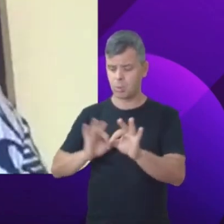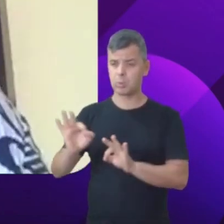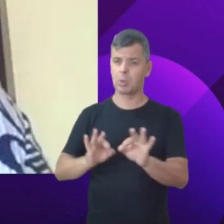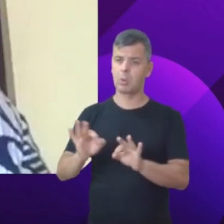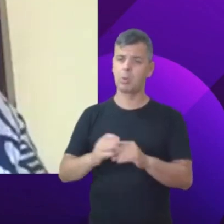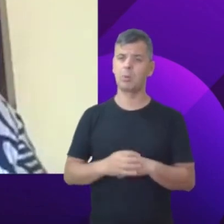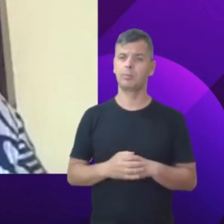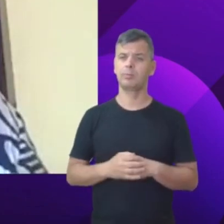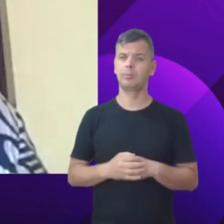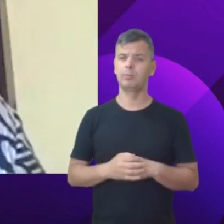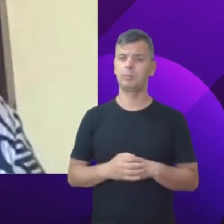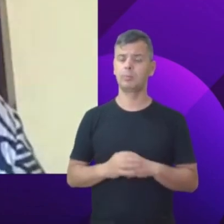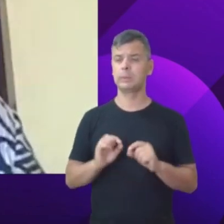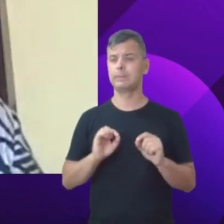organização,